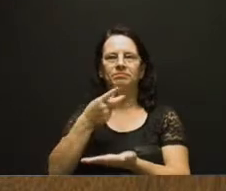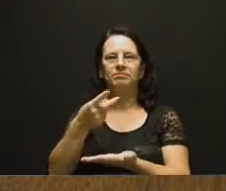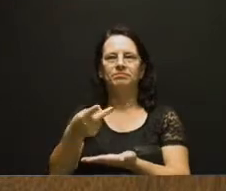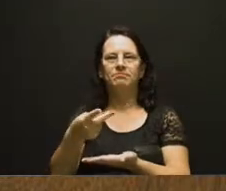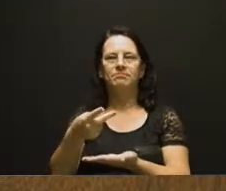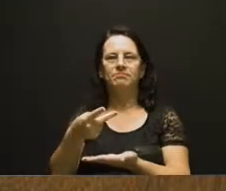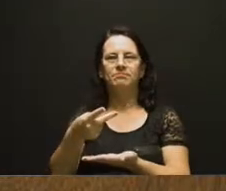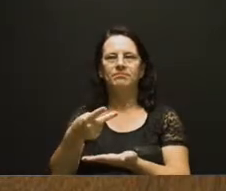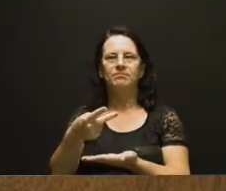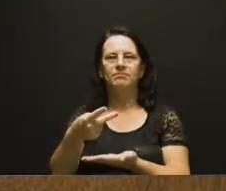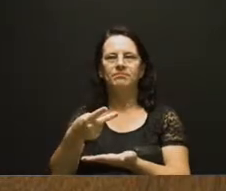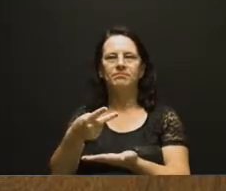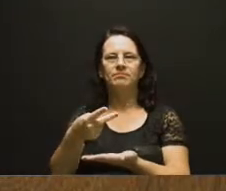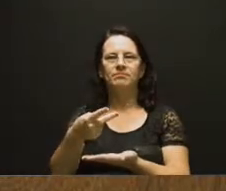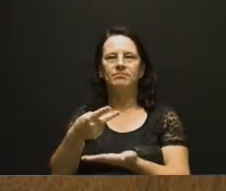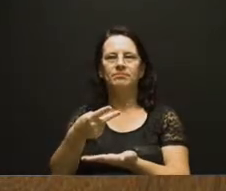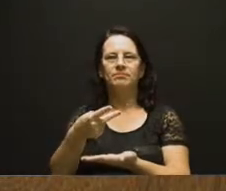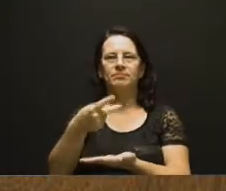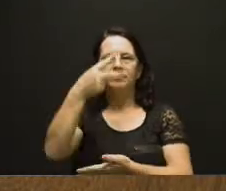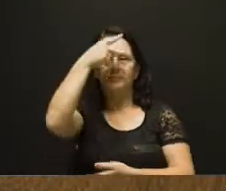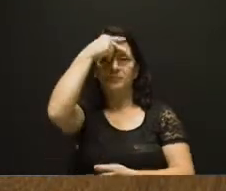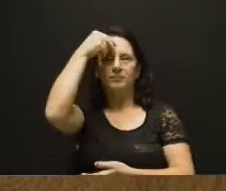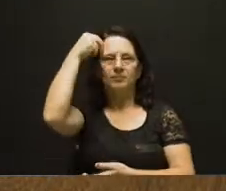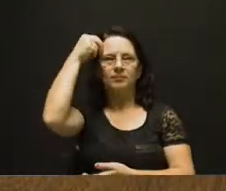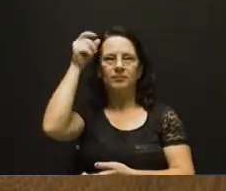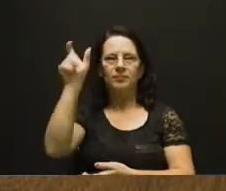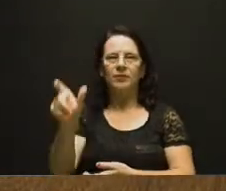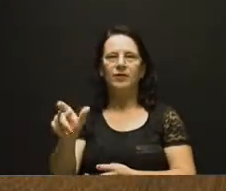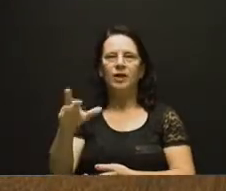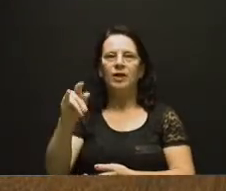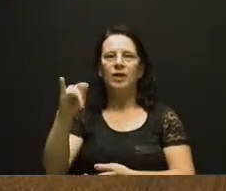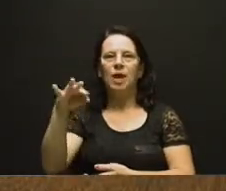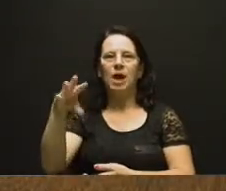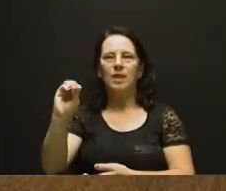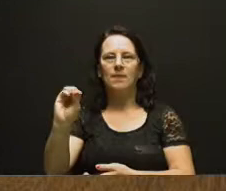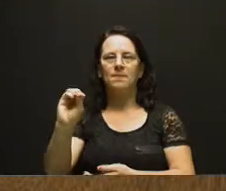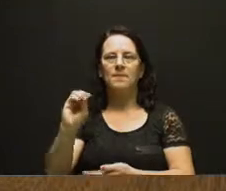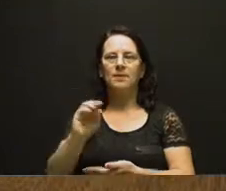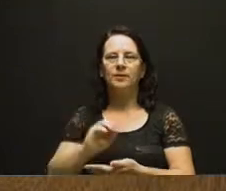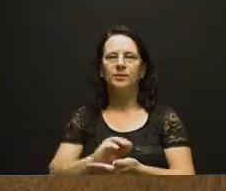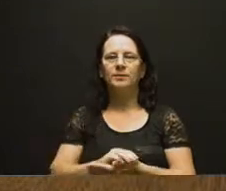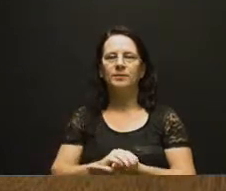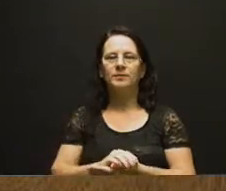ao nosso prefeito ademar oliveira